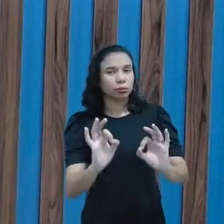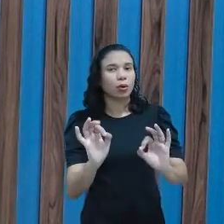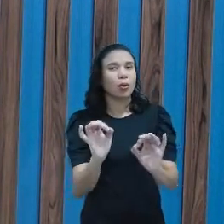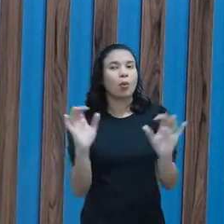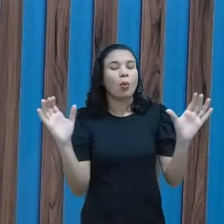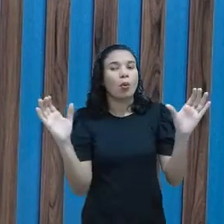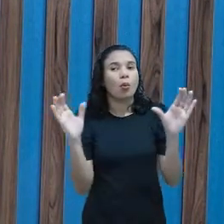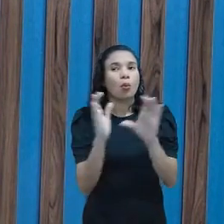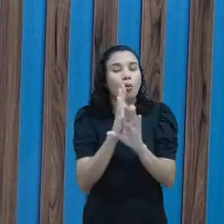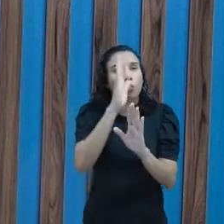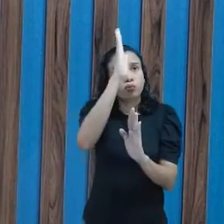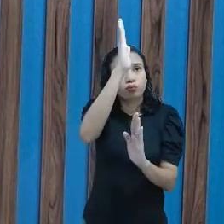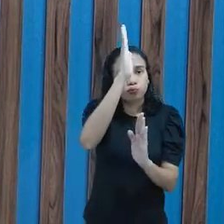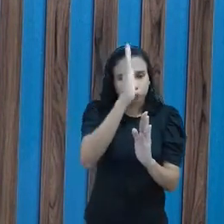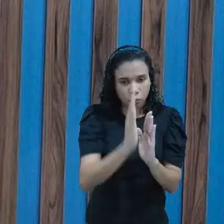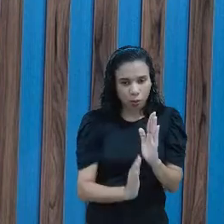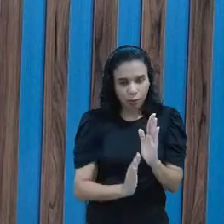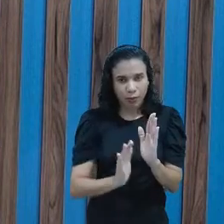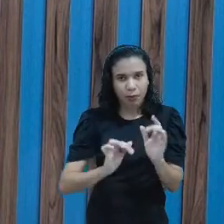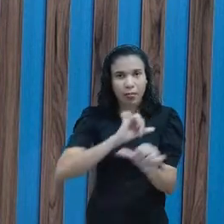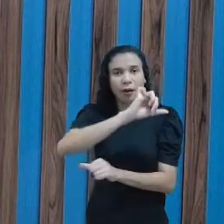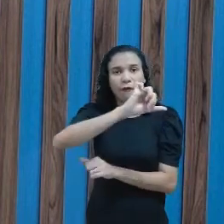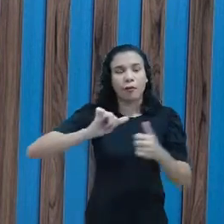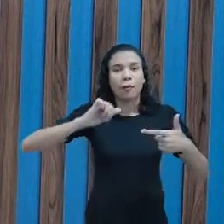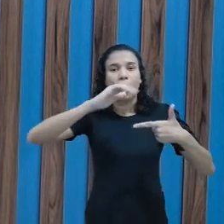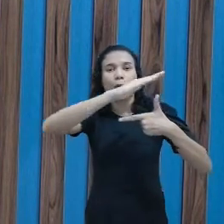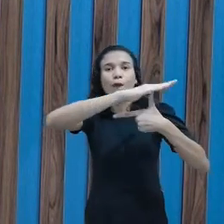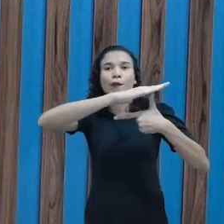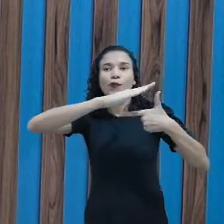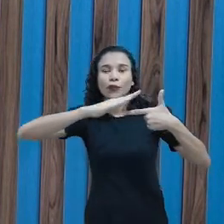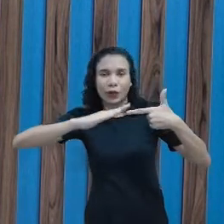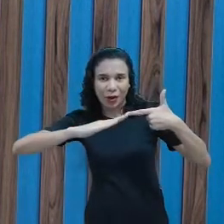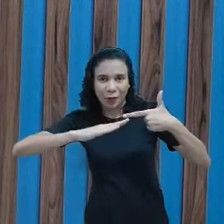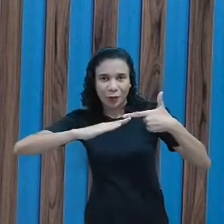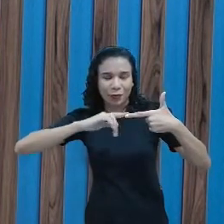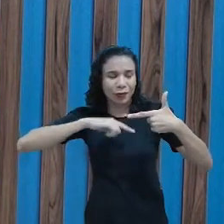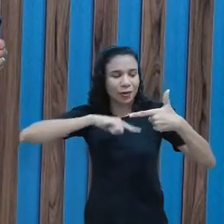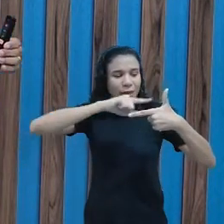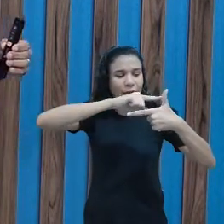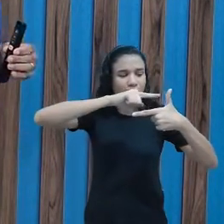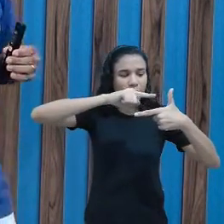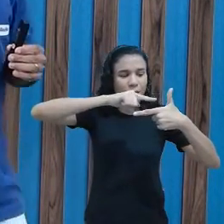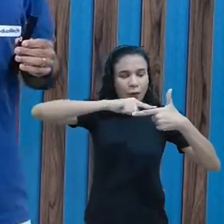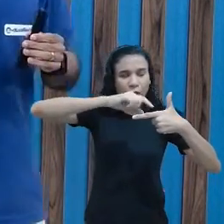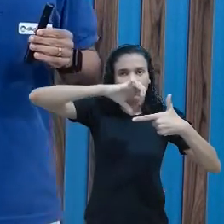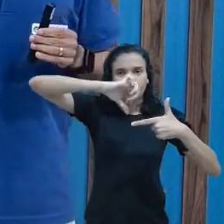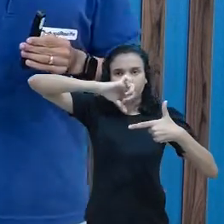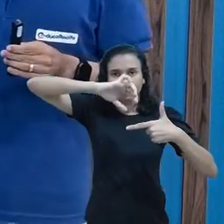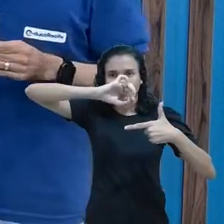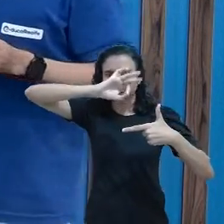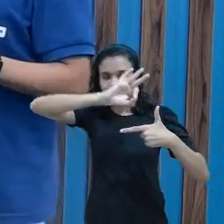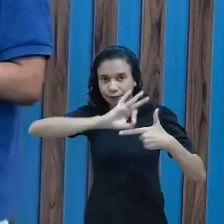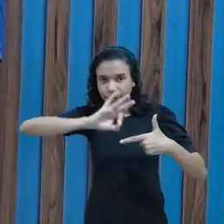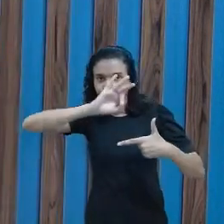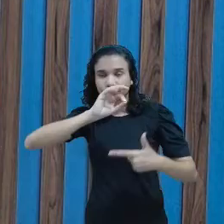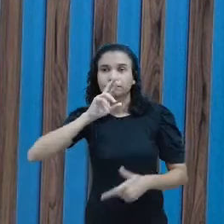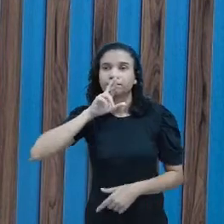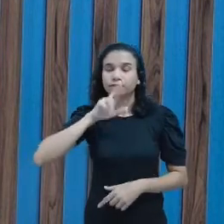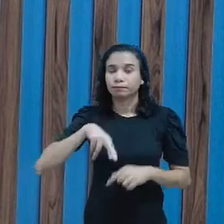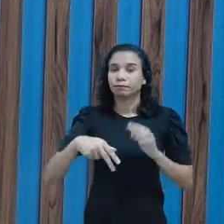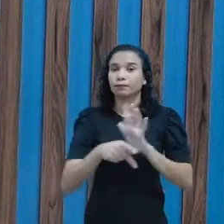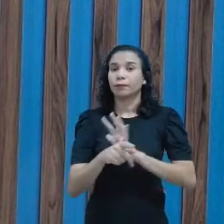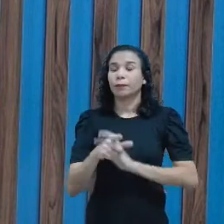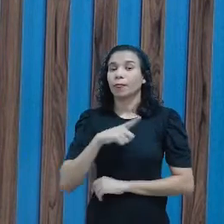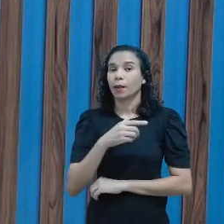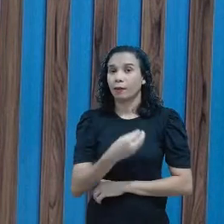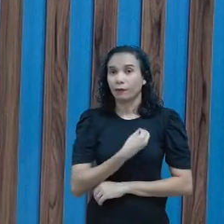fechar isso aqui, vai virar um triângulo retângulo, um triângulo que tem 90 graus. E aí vai dar essa distância daqui para